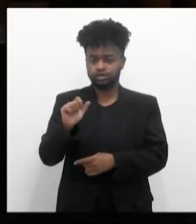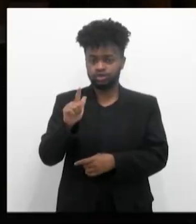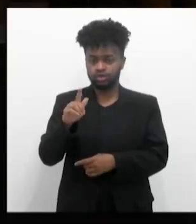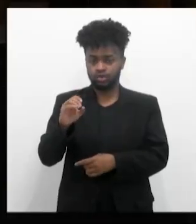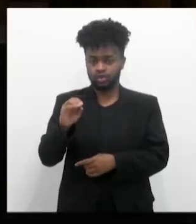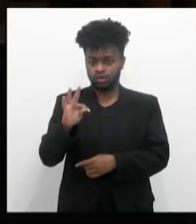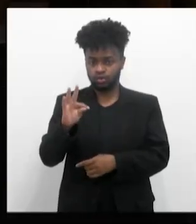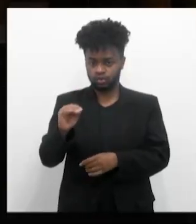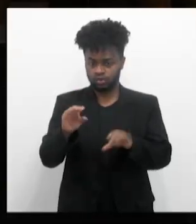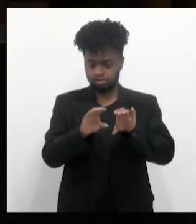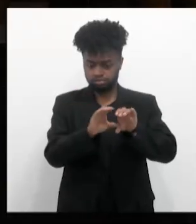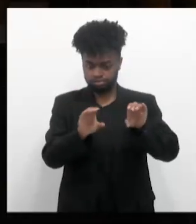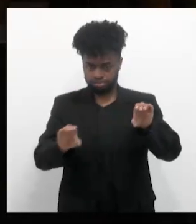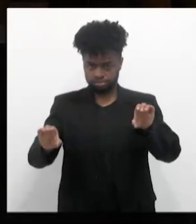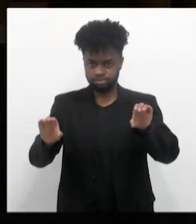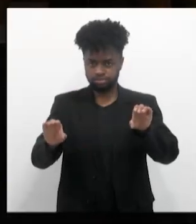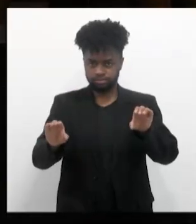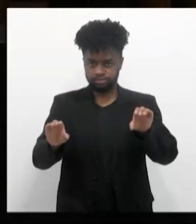para